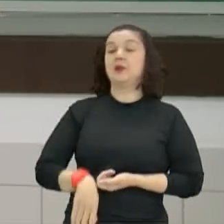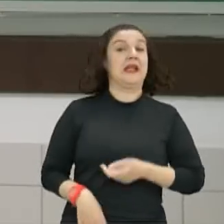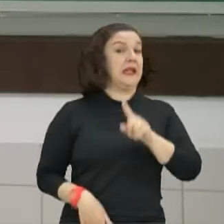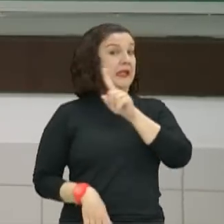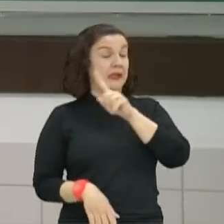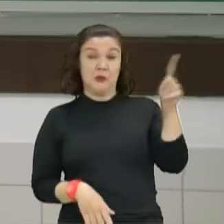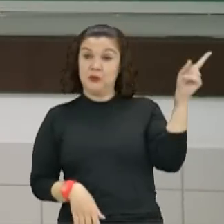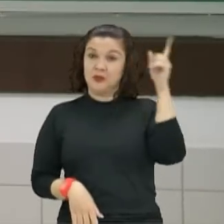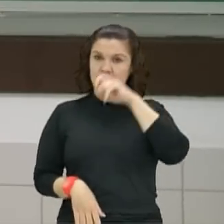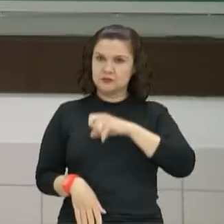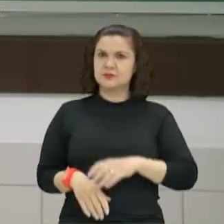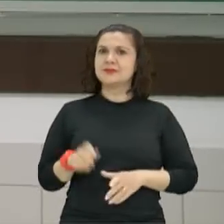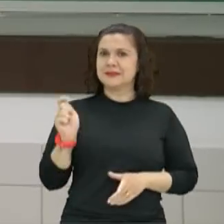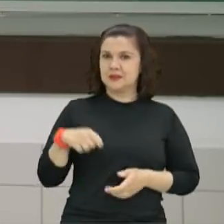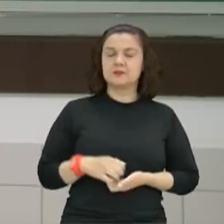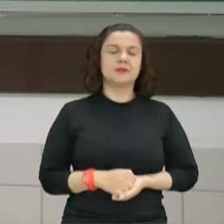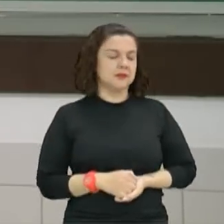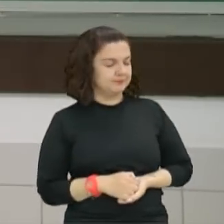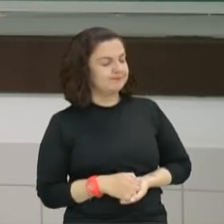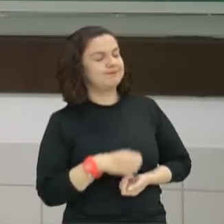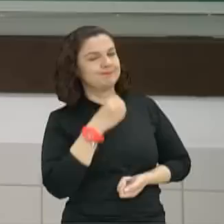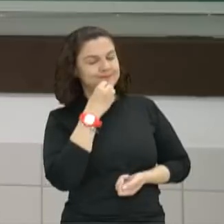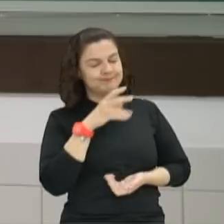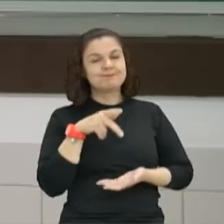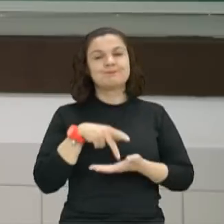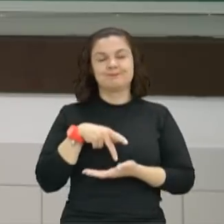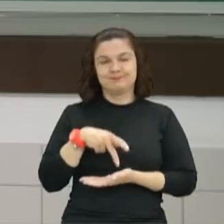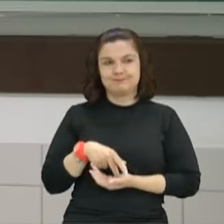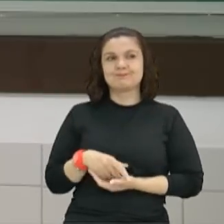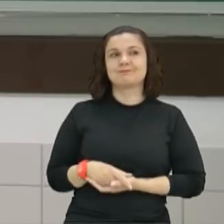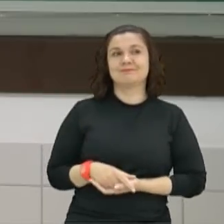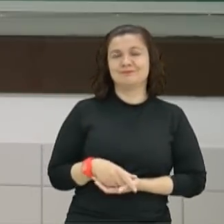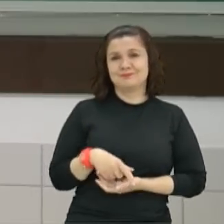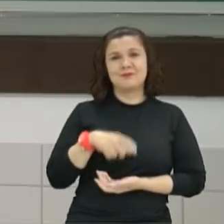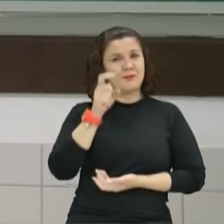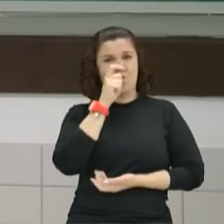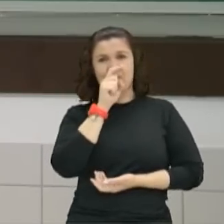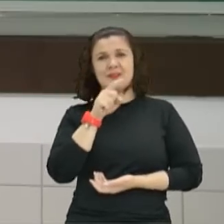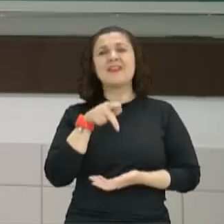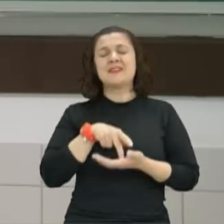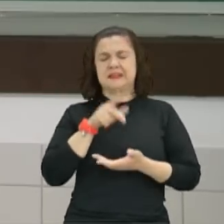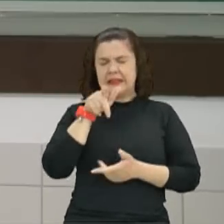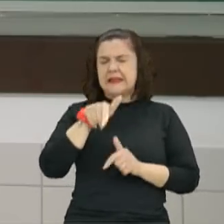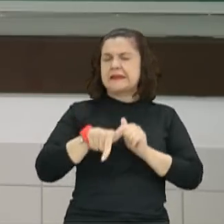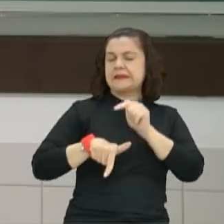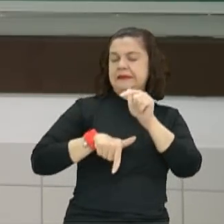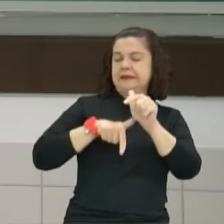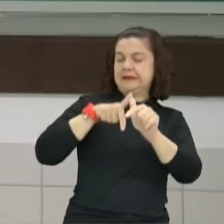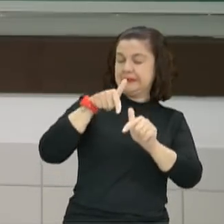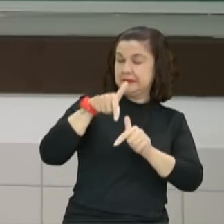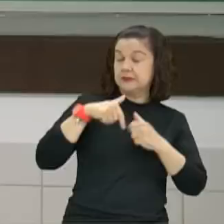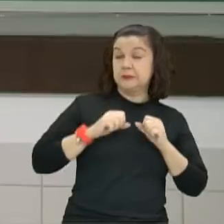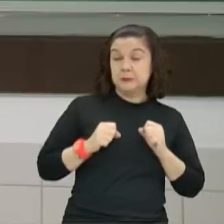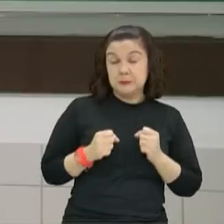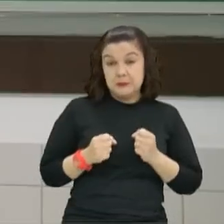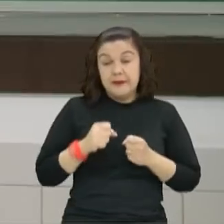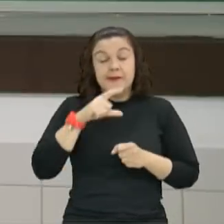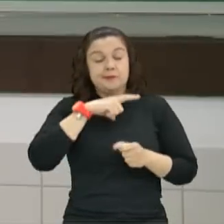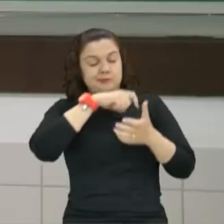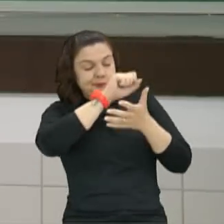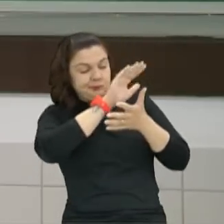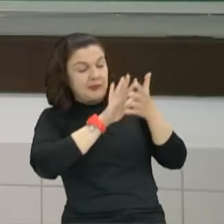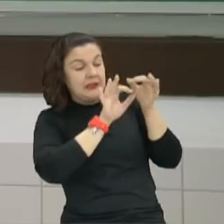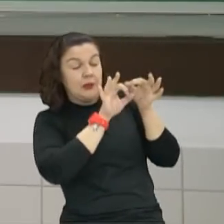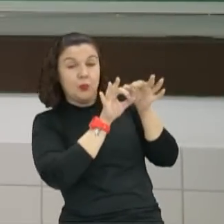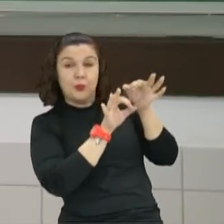Não, não tá. Ou tá? É, tudo bem. Eu não vou mentir para você. É trabalhoso, tá? Tem exercícios realmente que